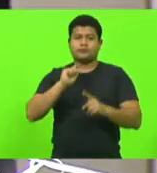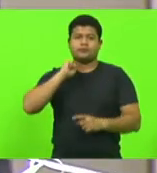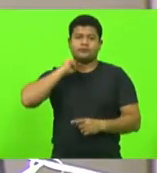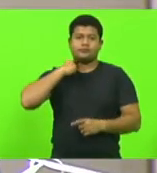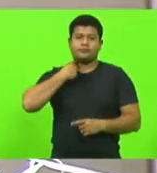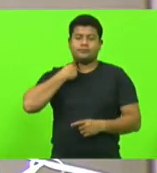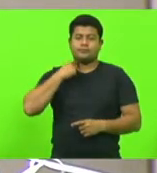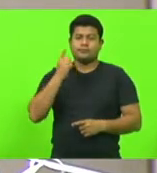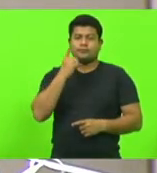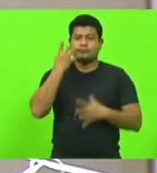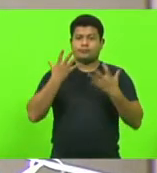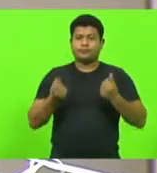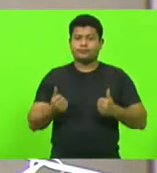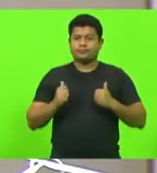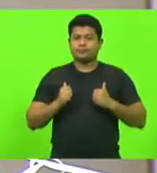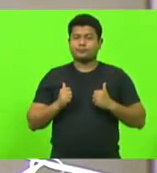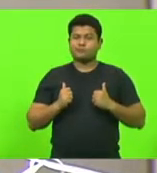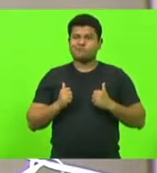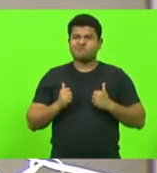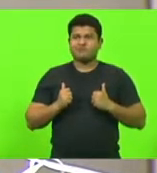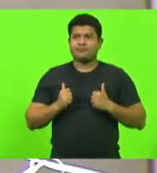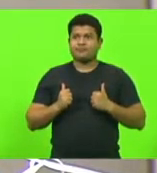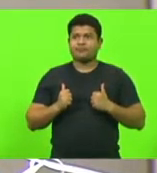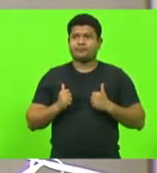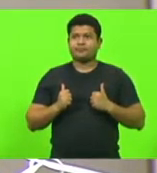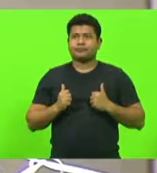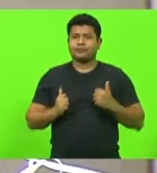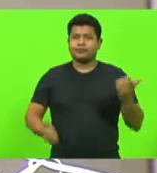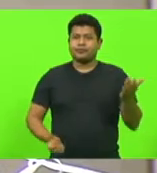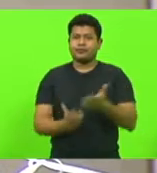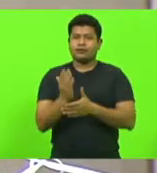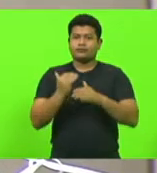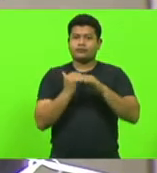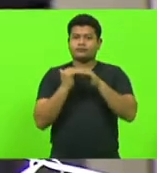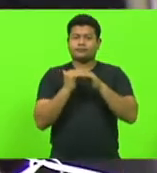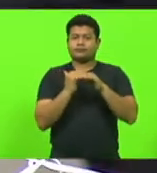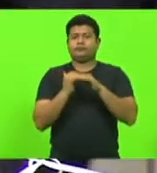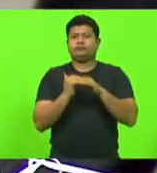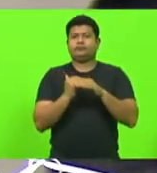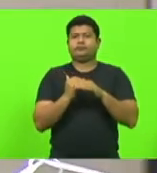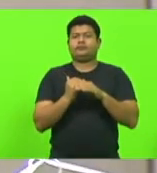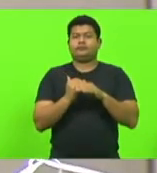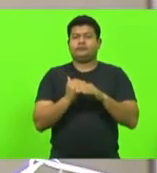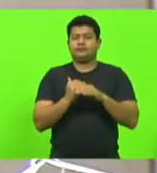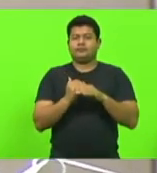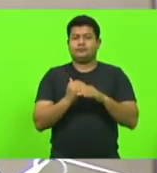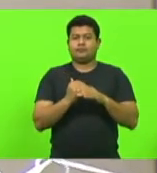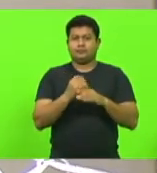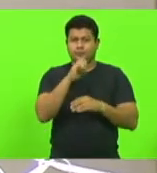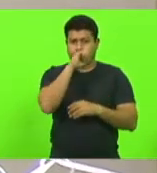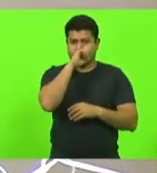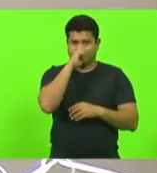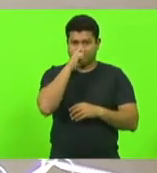Deputados que aprovam, permaneçam como se encontra. Aprovado por unanimidade.